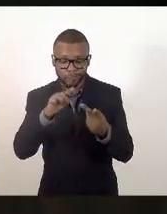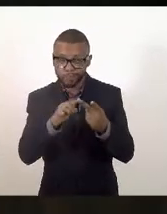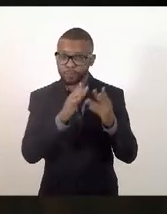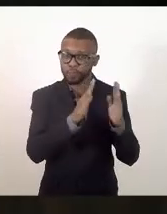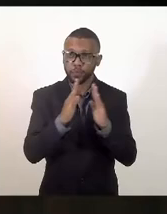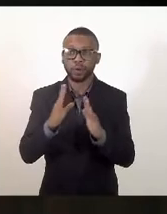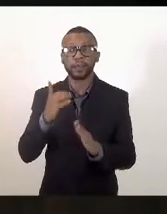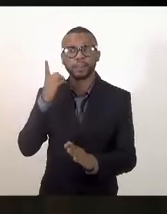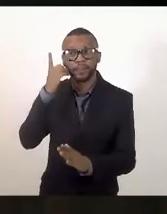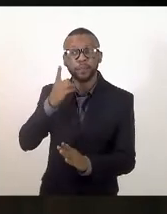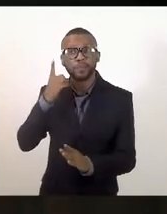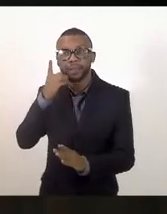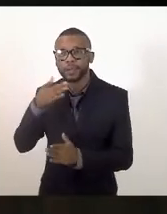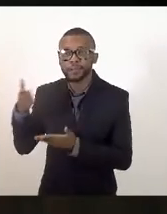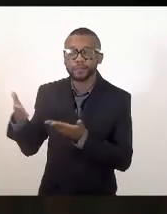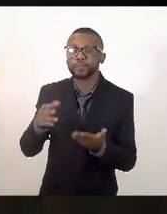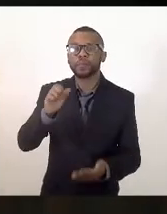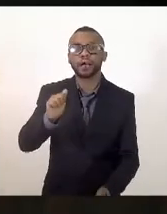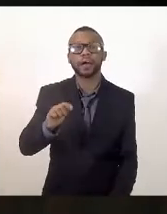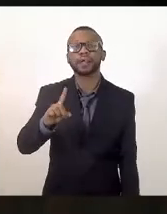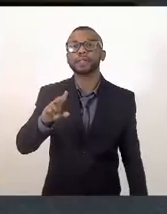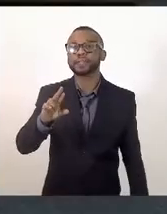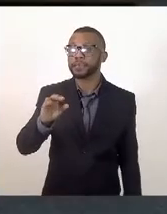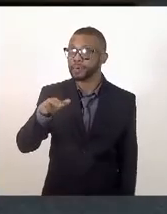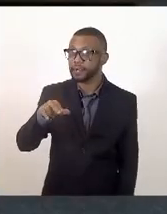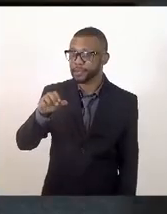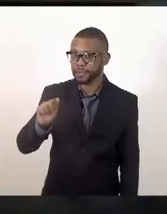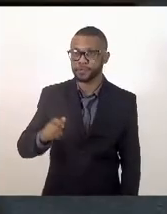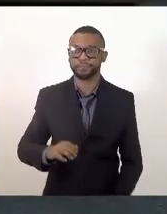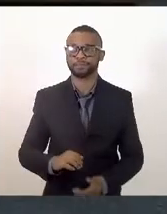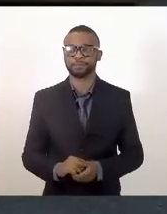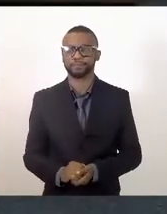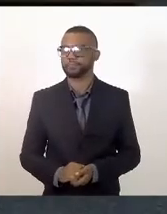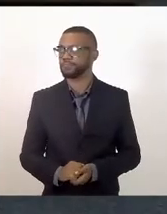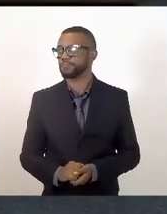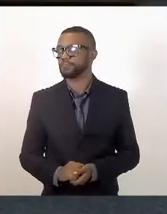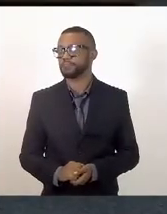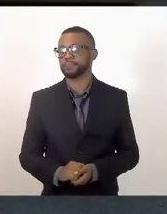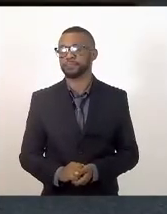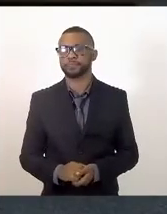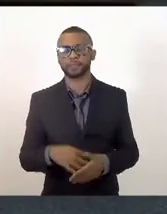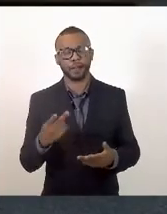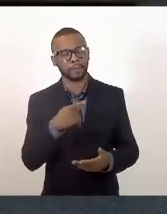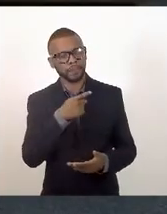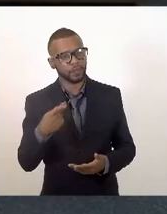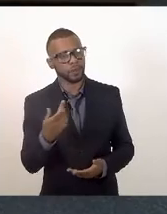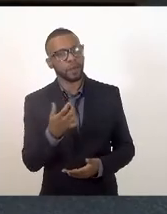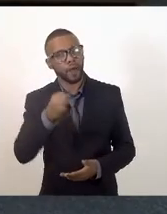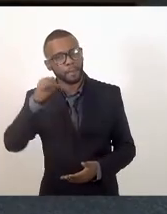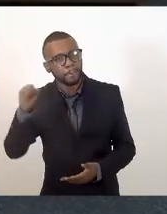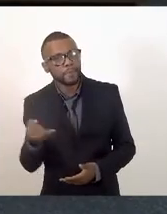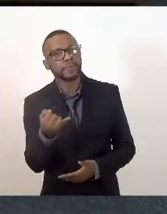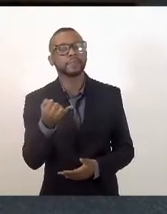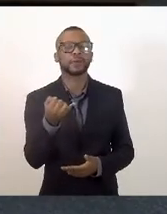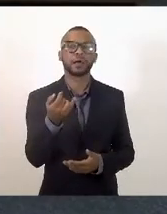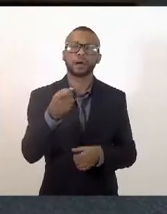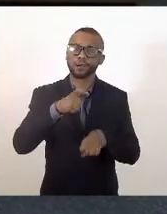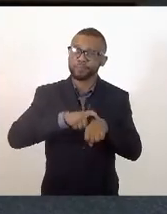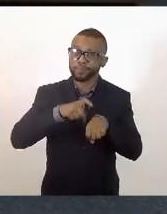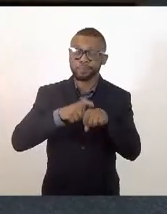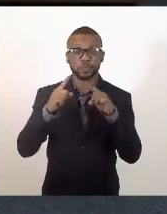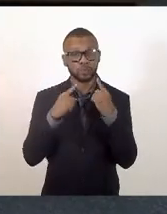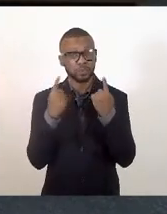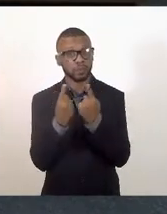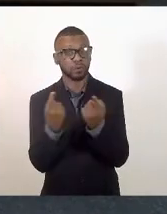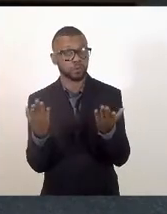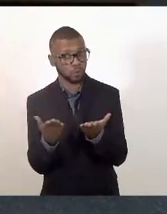deputada Adriana Baltazar. Presidente, eu queria aproveitar aqui os últimos minutos da nossa sessão de